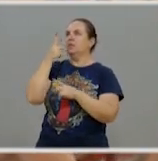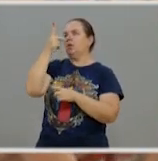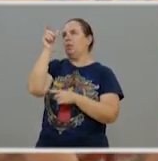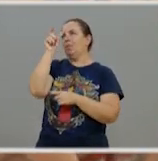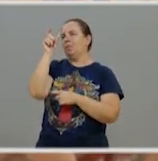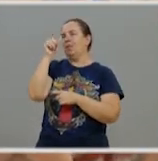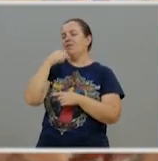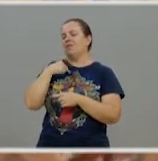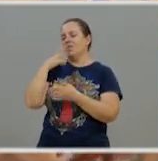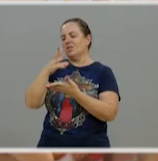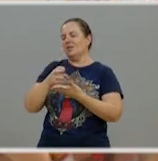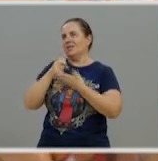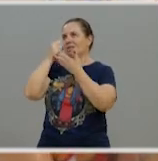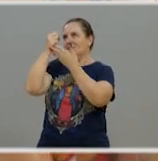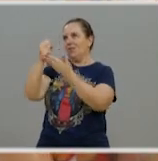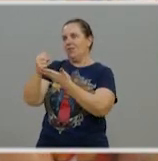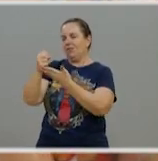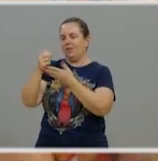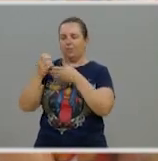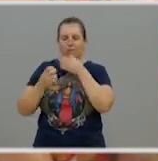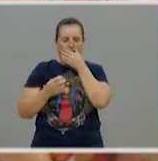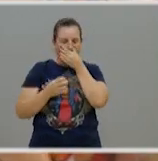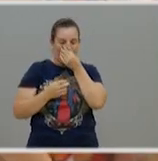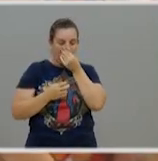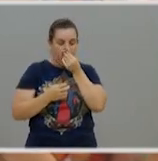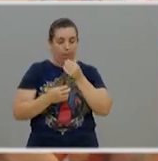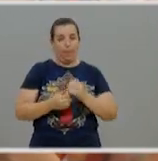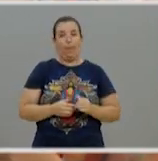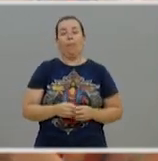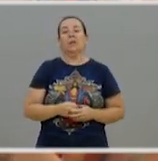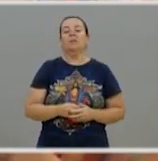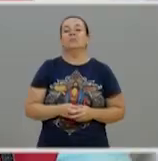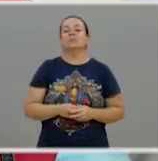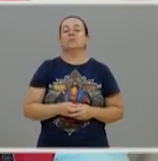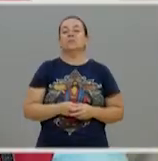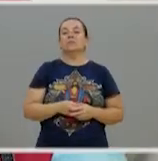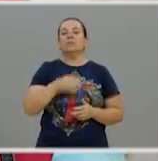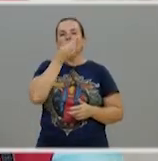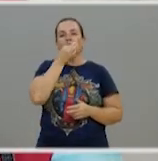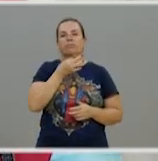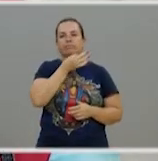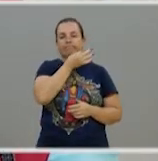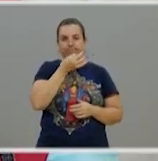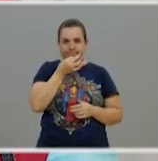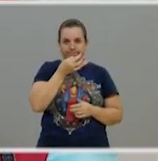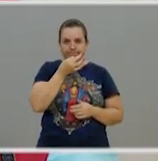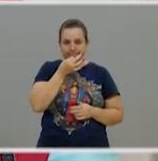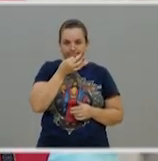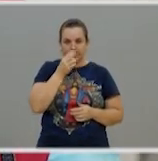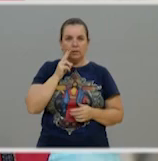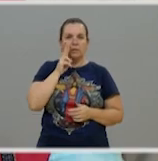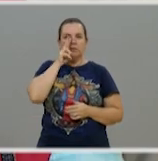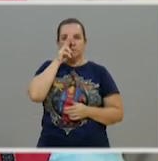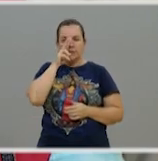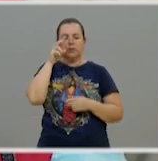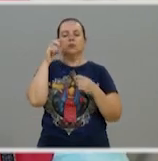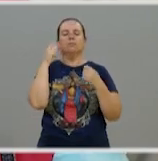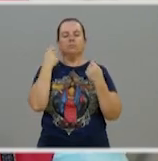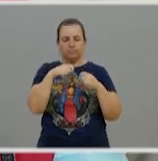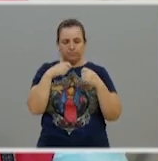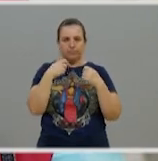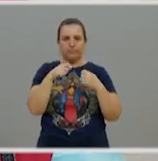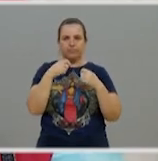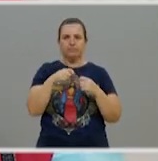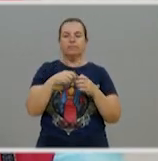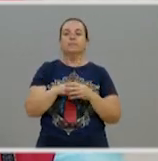morada, mas dizei uma palavra e serei salvo. A Eucaristia é a força necessária